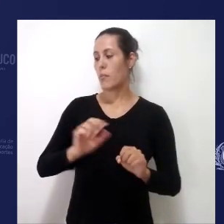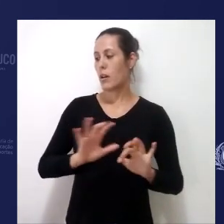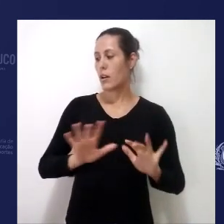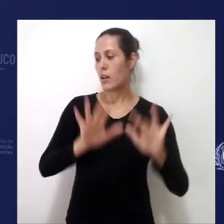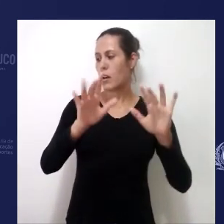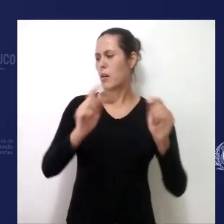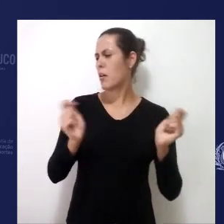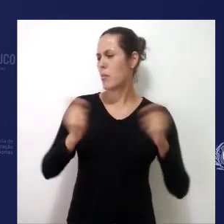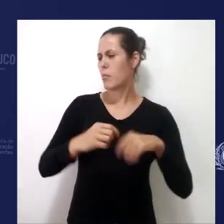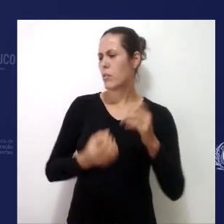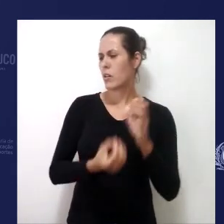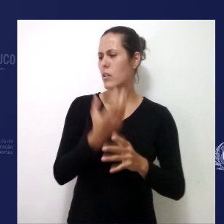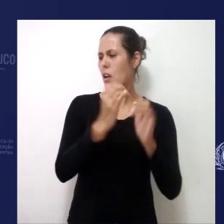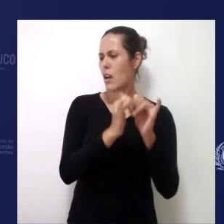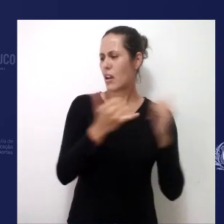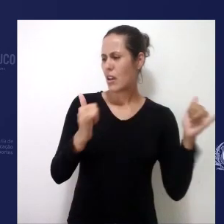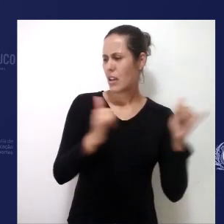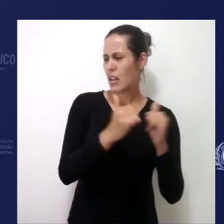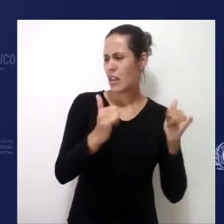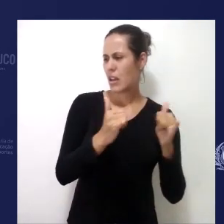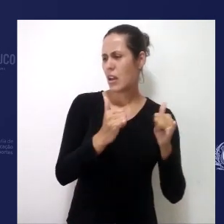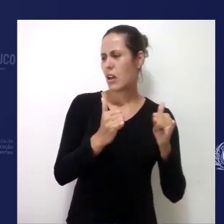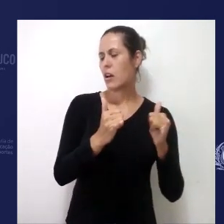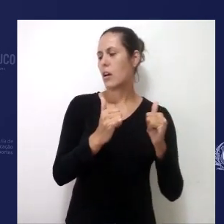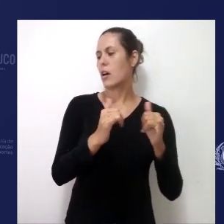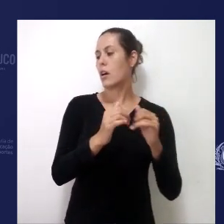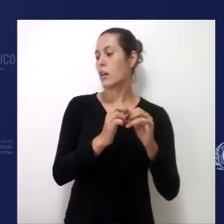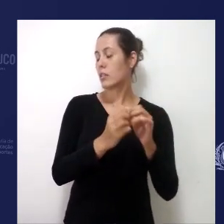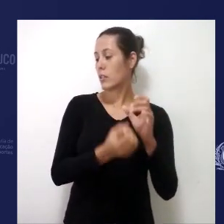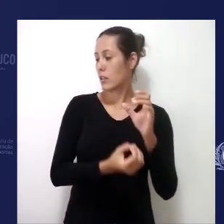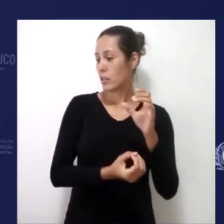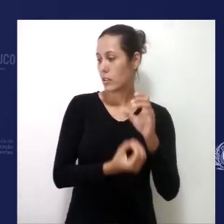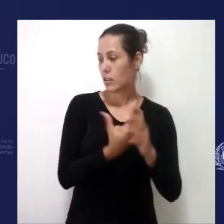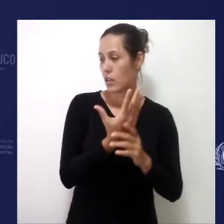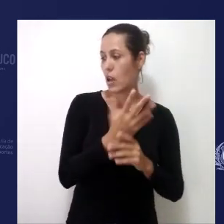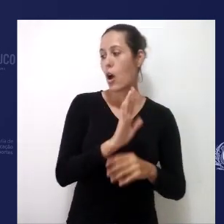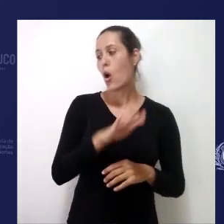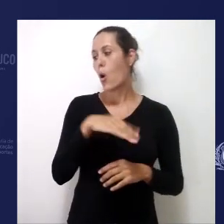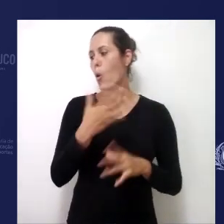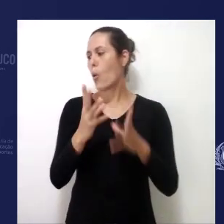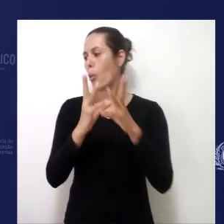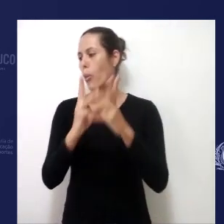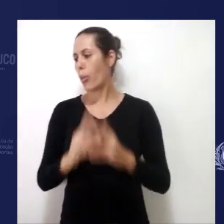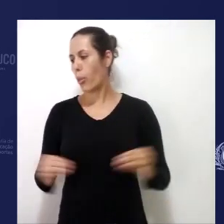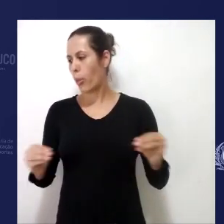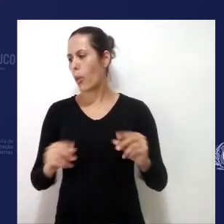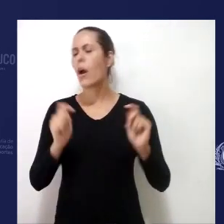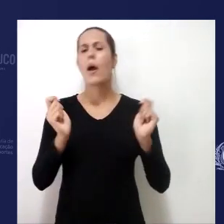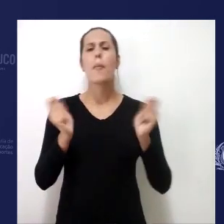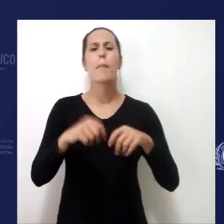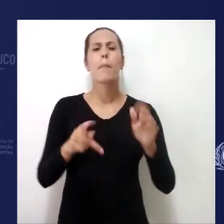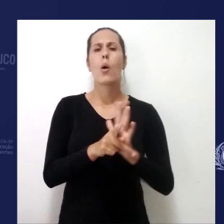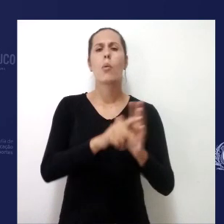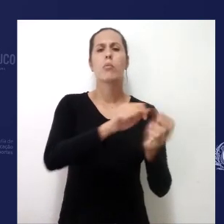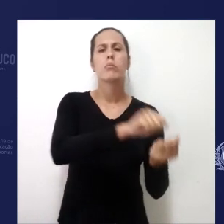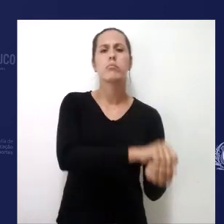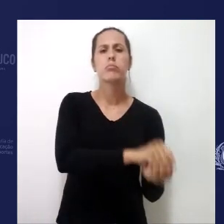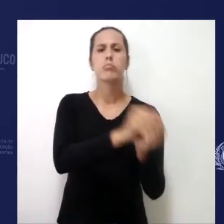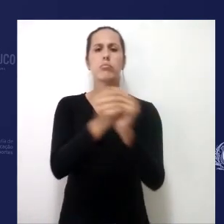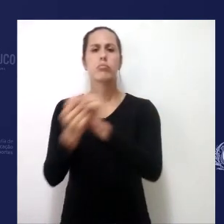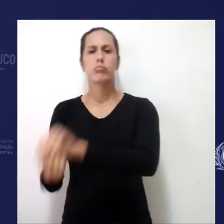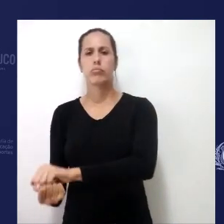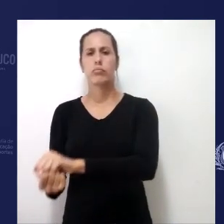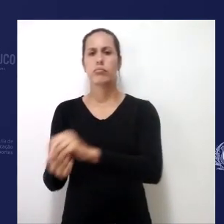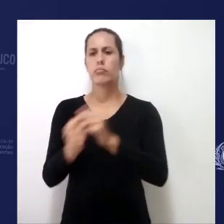a energia seja criada ou destruída. Esta é apenas armazenada ou transferida para o